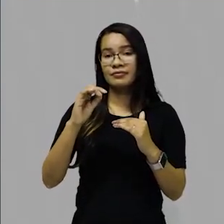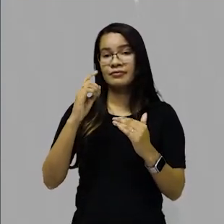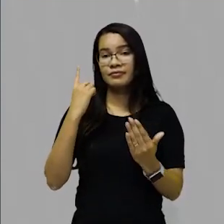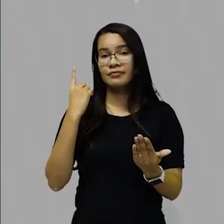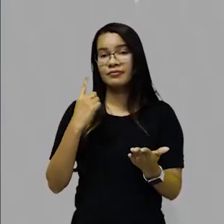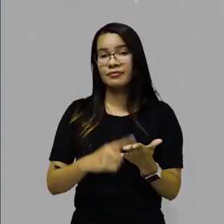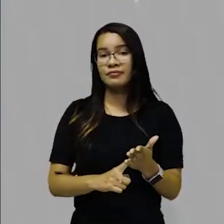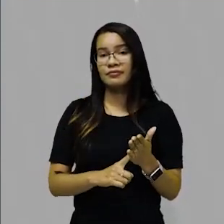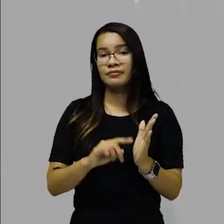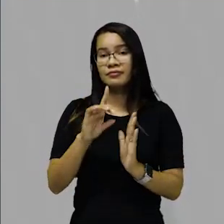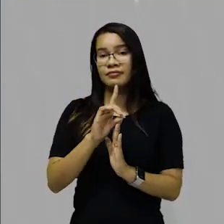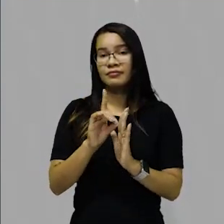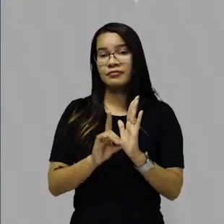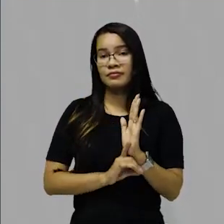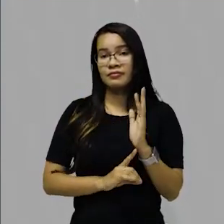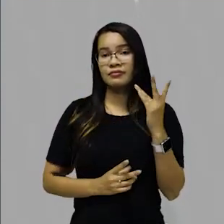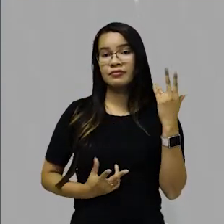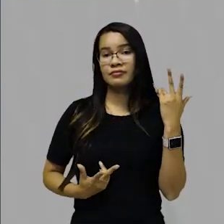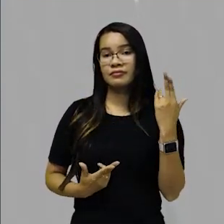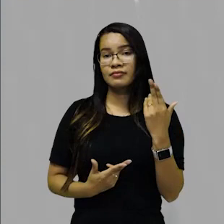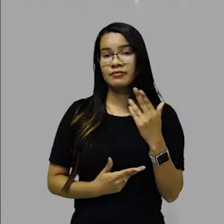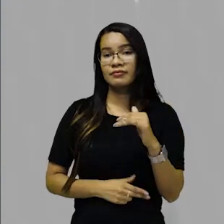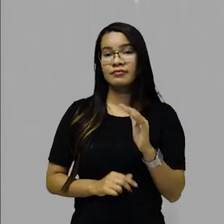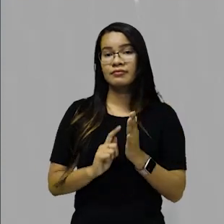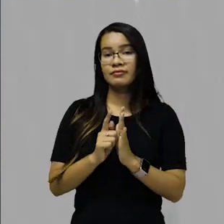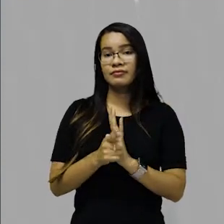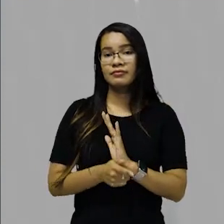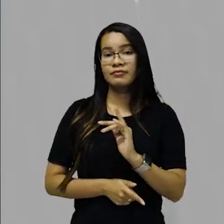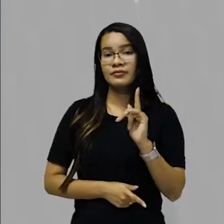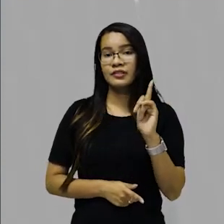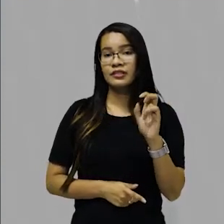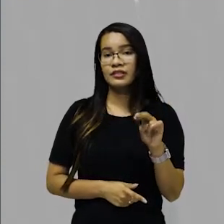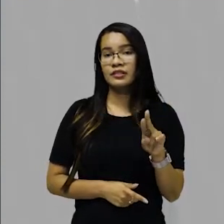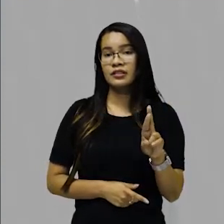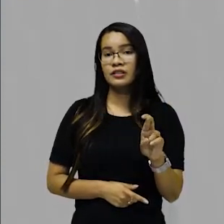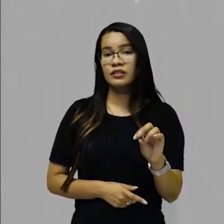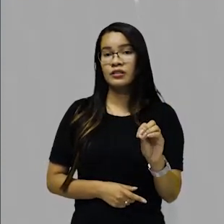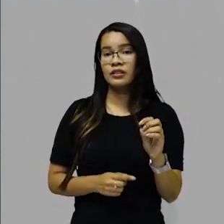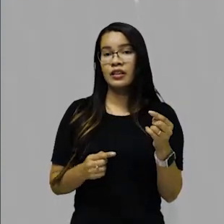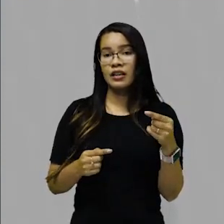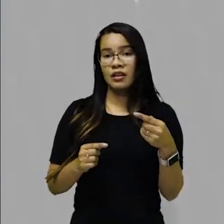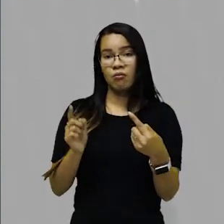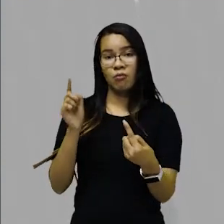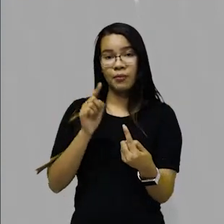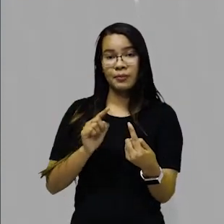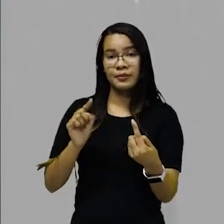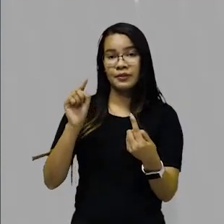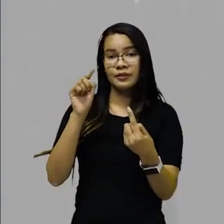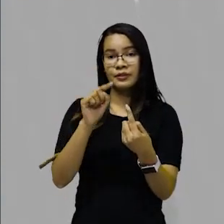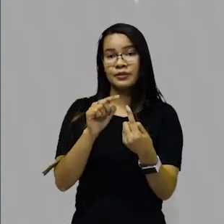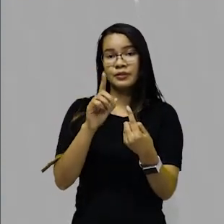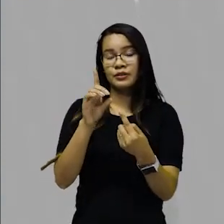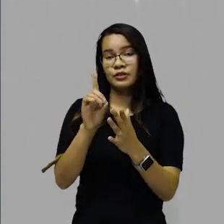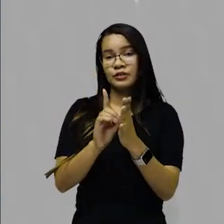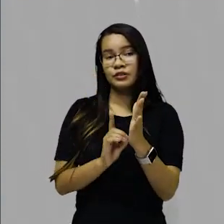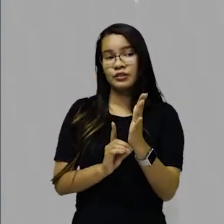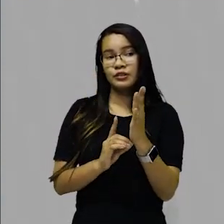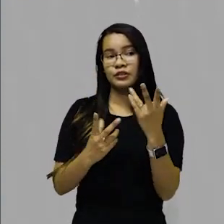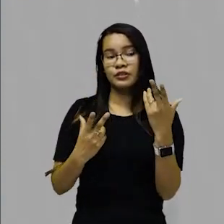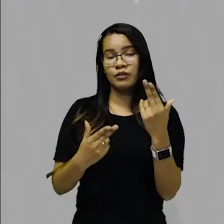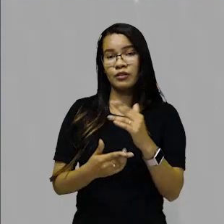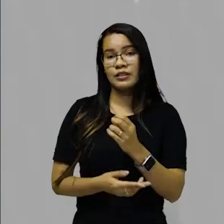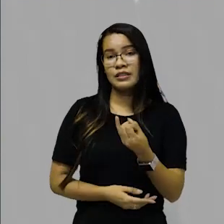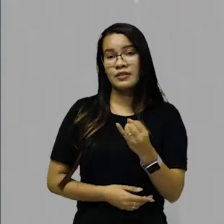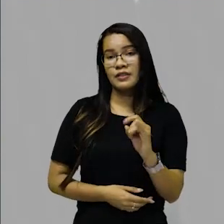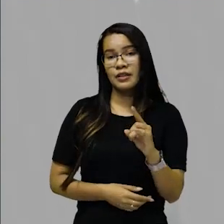garantir o direito de igualdade de gênero. Esse é o objetivo. O direito de igualdade de gênero.